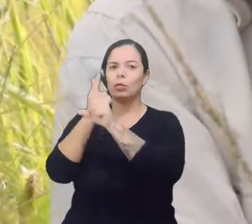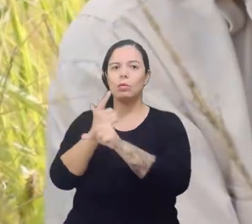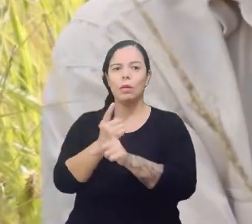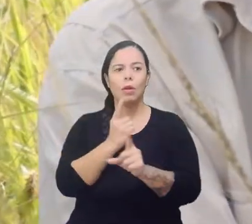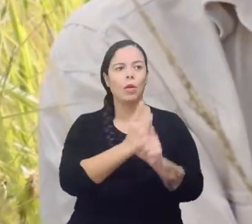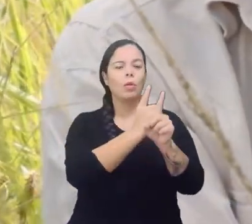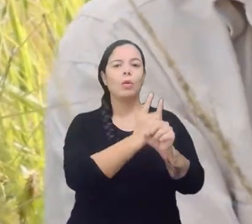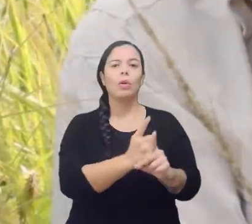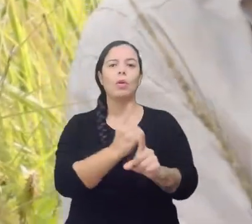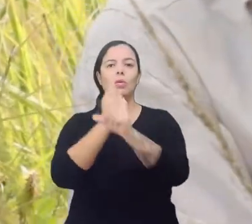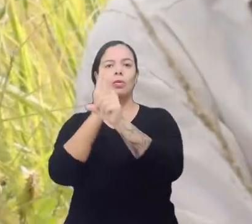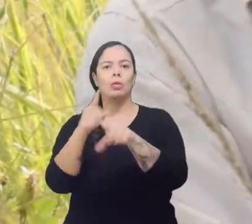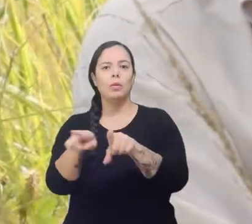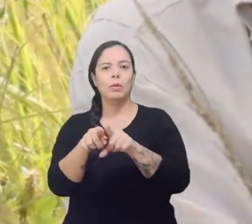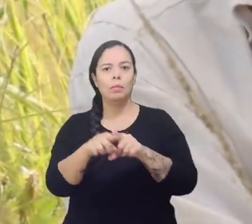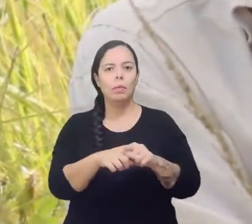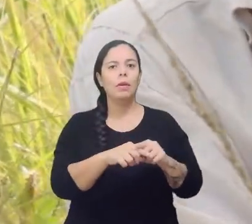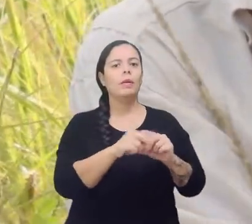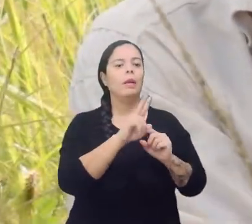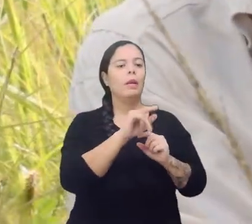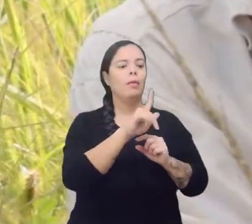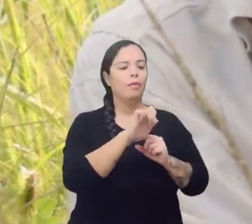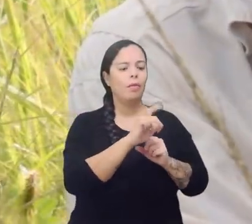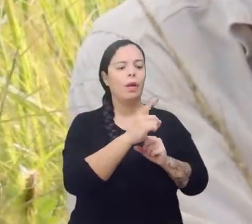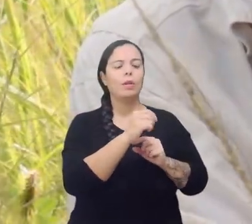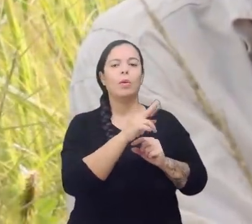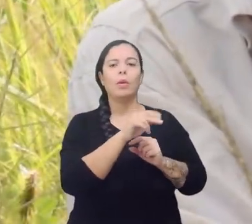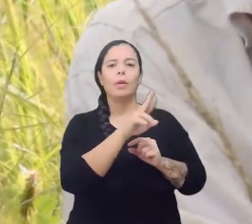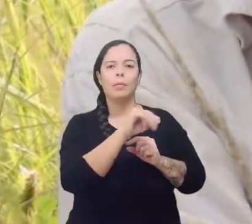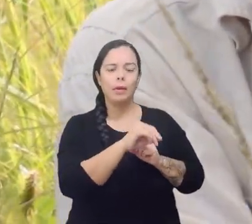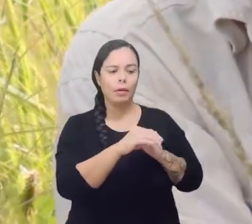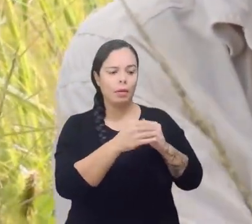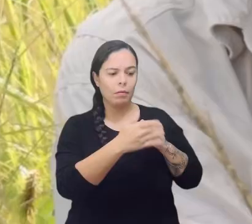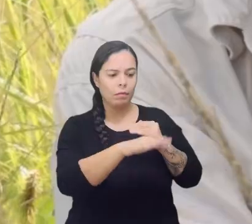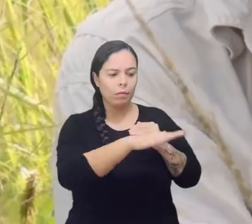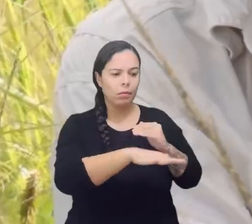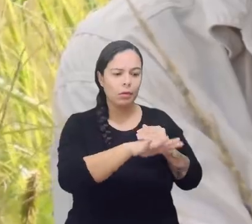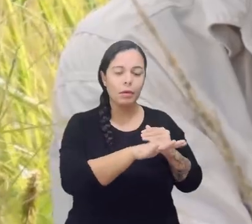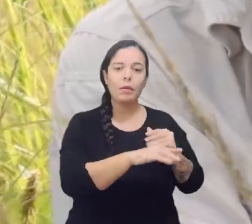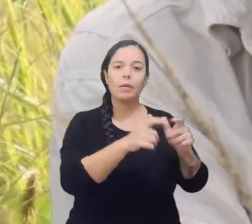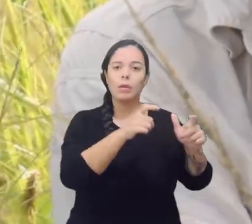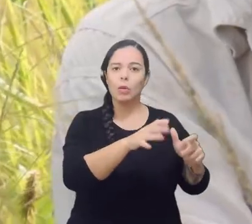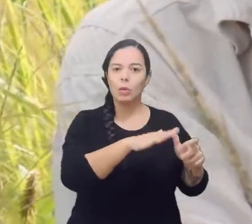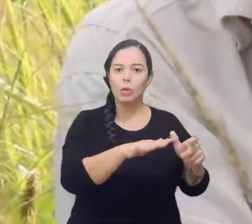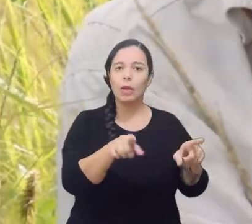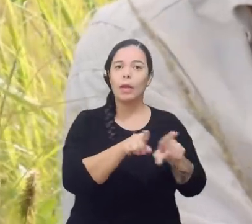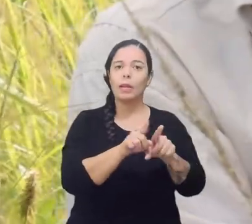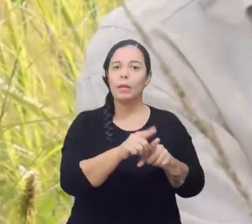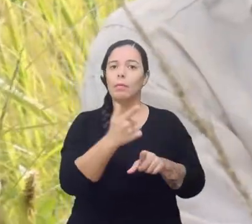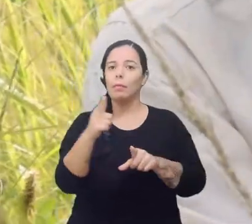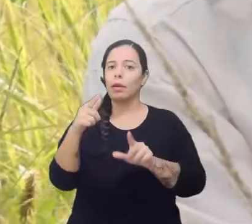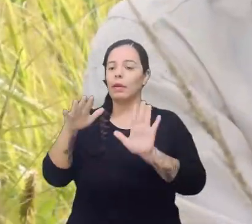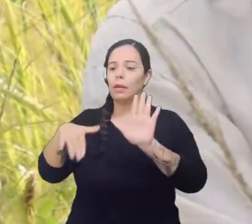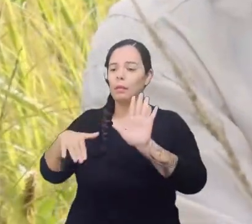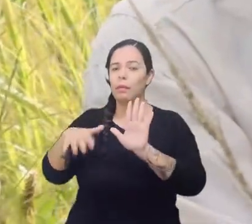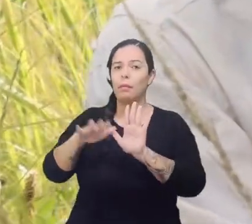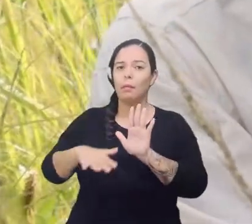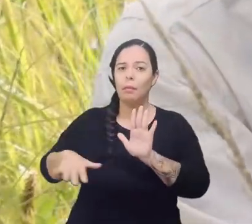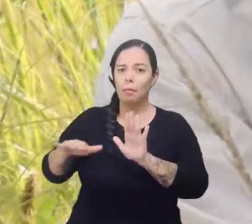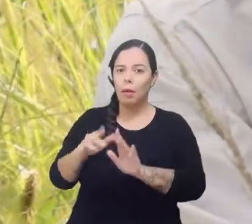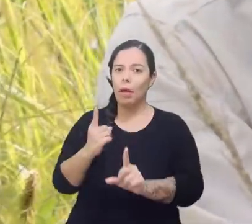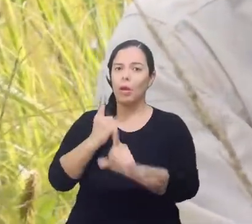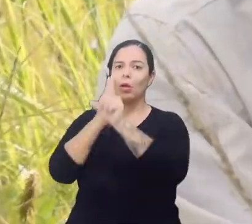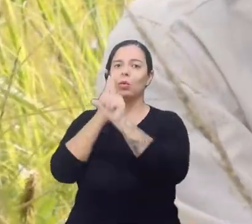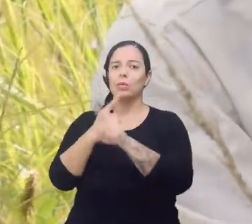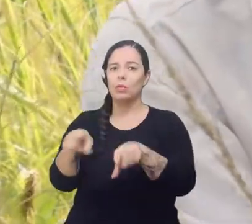né, e também aqui no litoral do Rio de Janeiro, ali perto de Macaé, da Ilha de